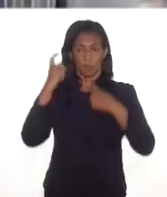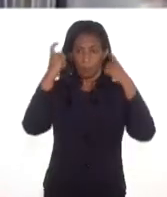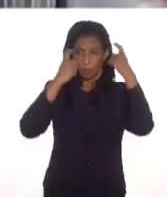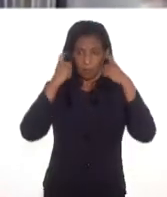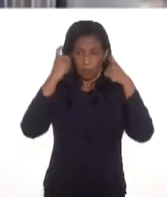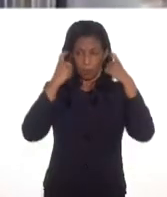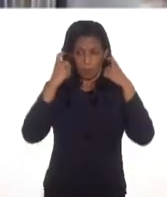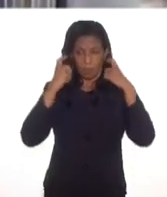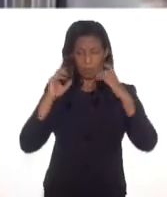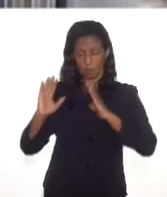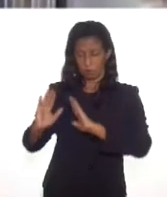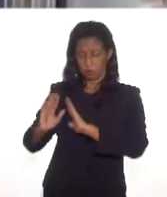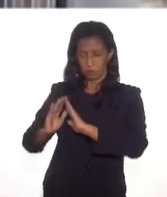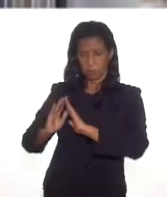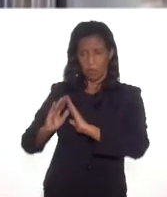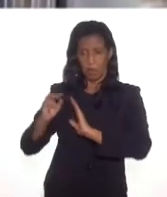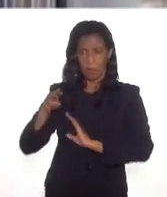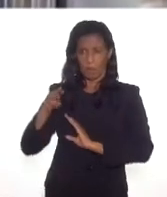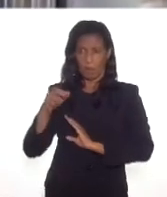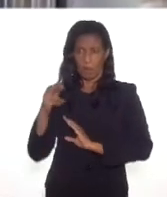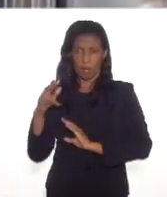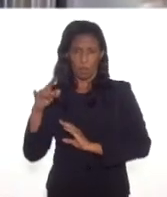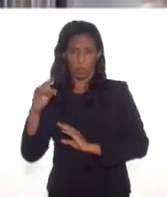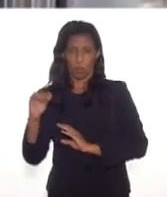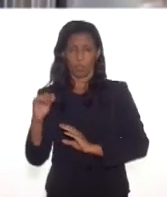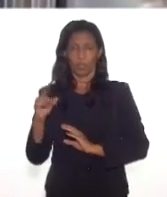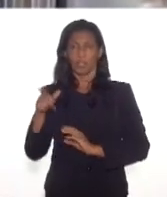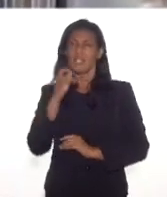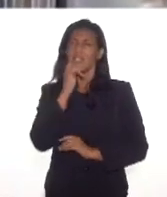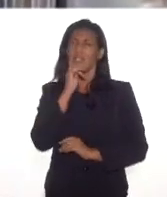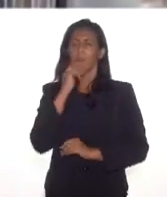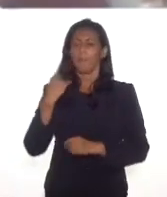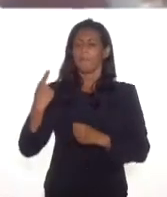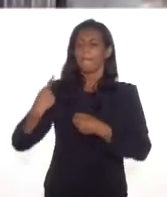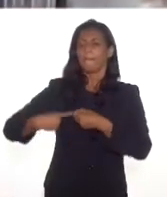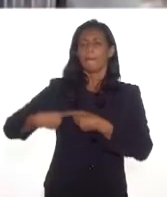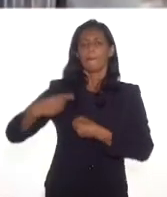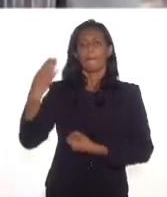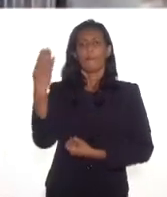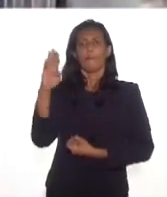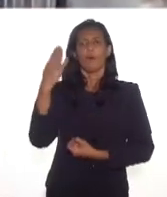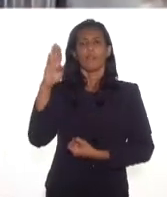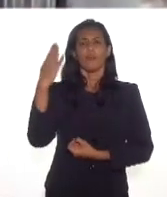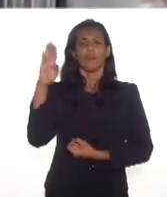dos moradores. O bairro Botafogo é um bairro denso, mas muito